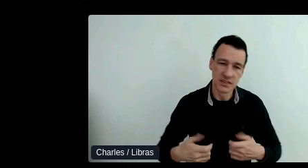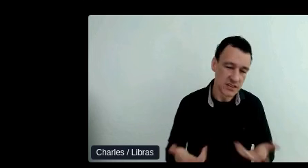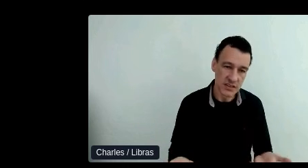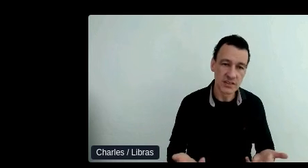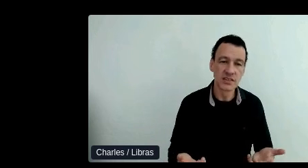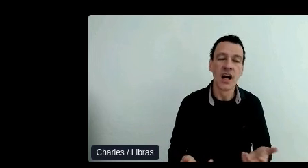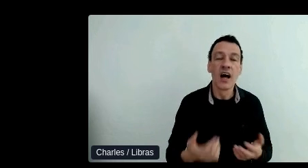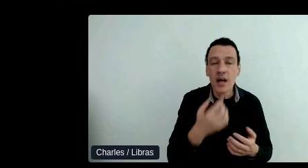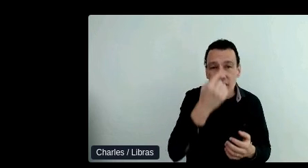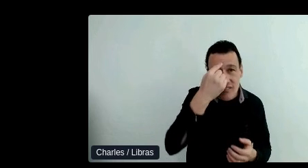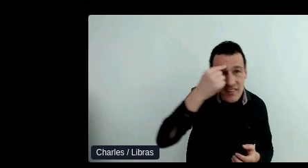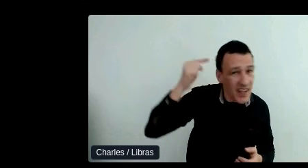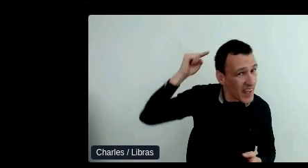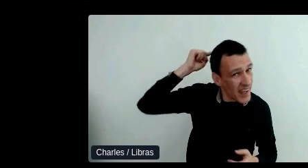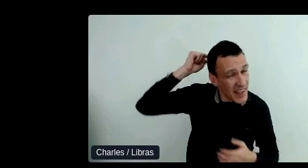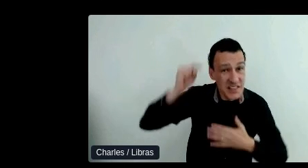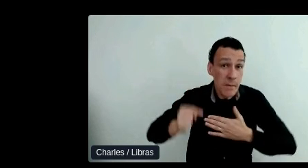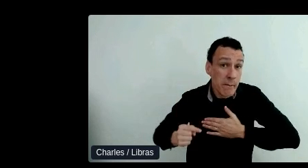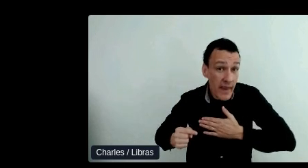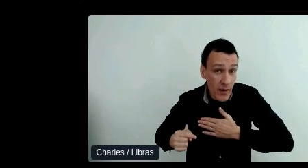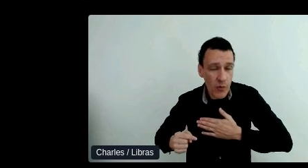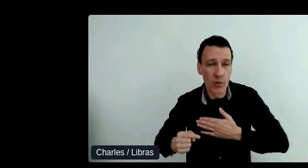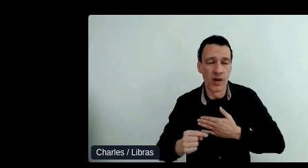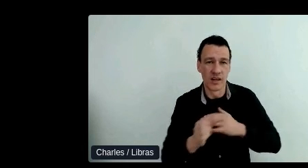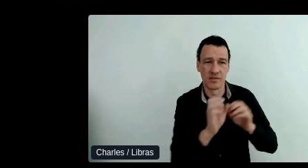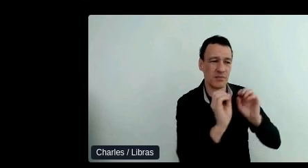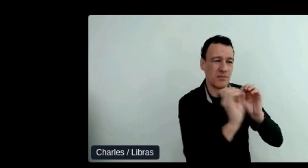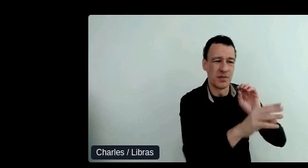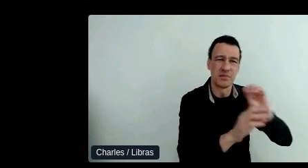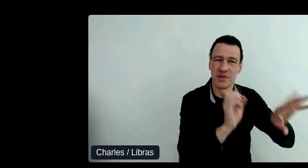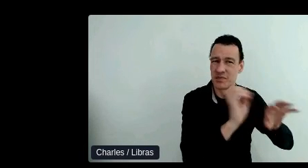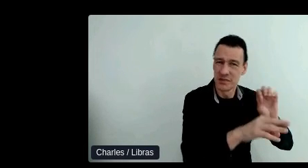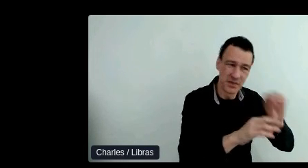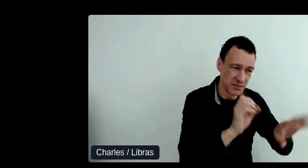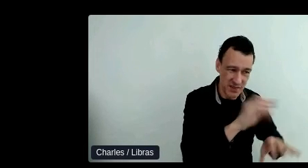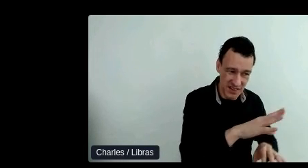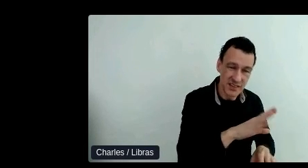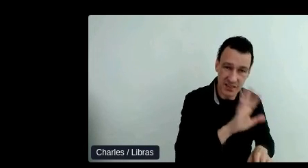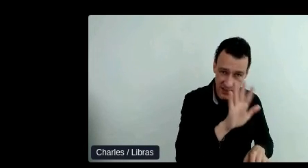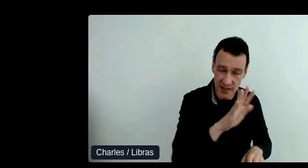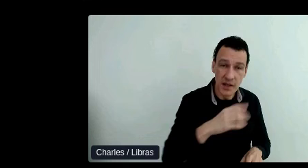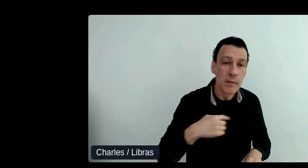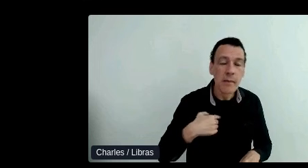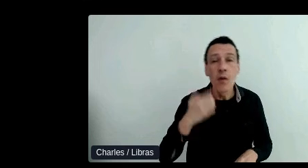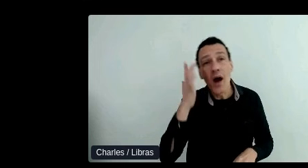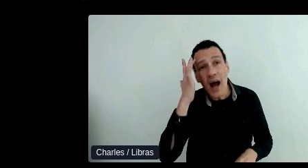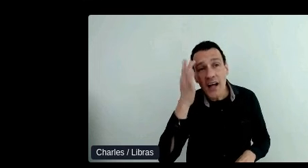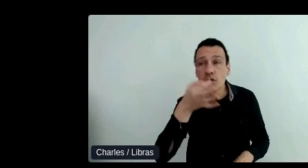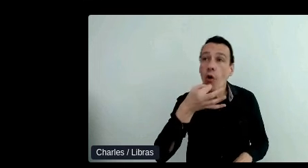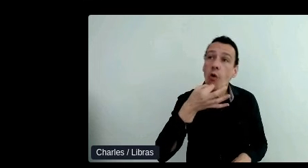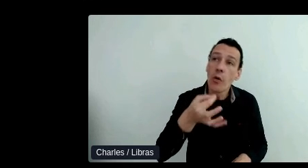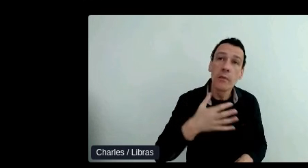viéses sociais reflitam aquilo na máquina, aquilo que um indivíduo pensa.